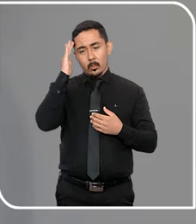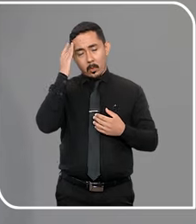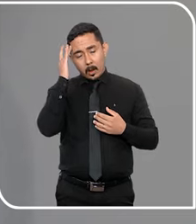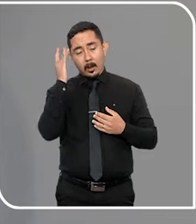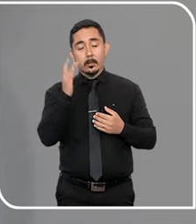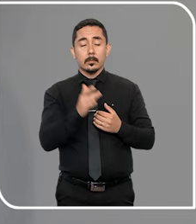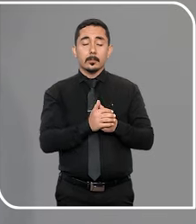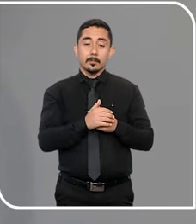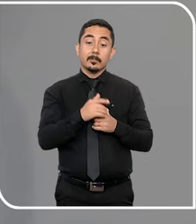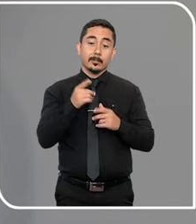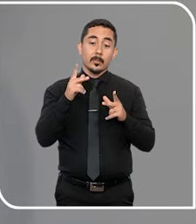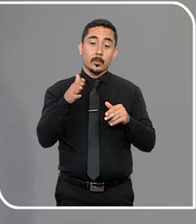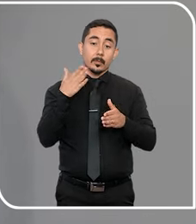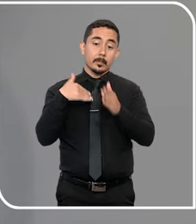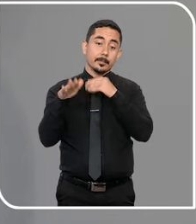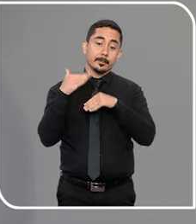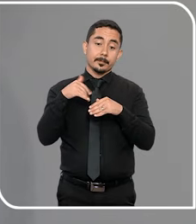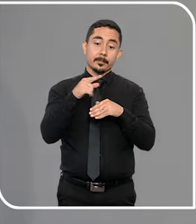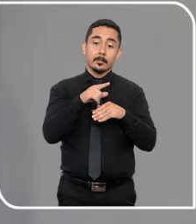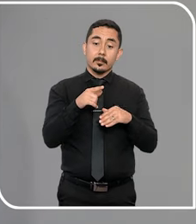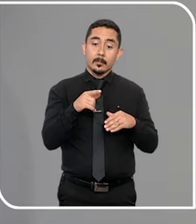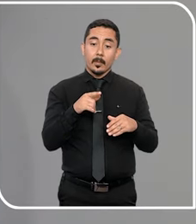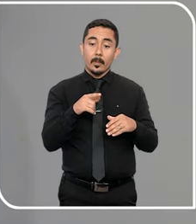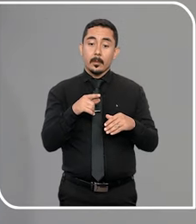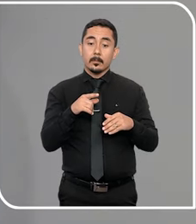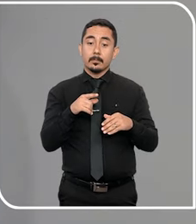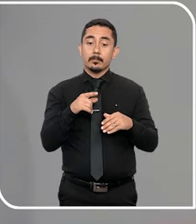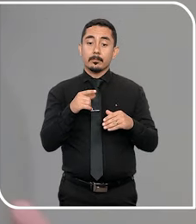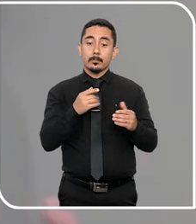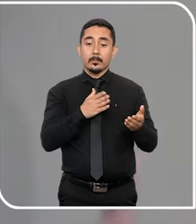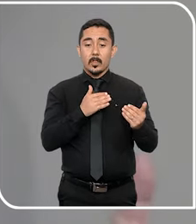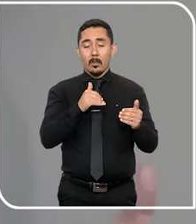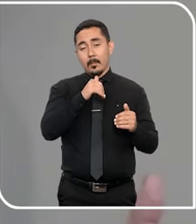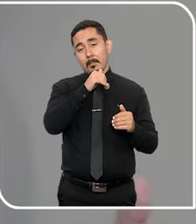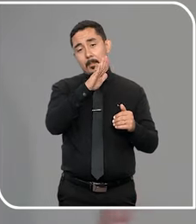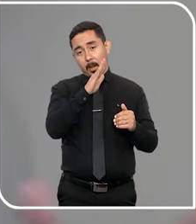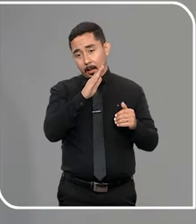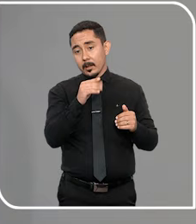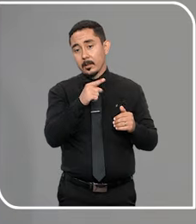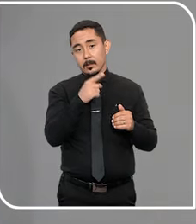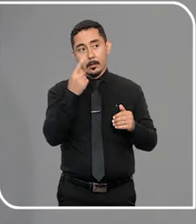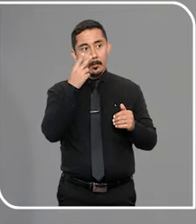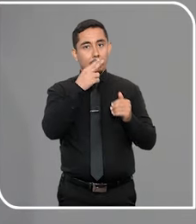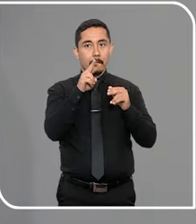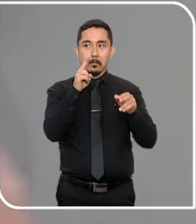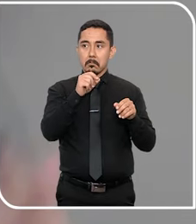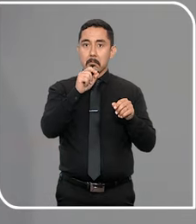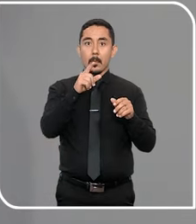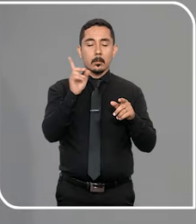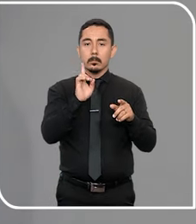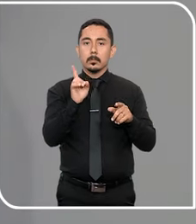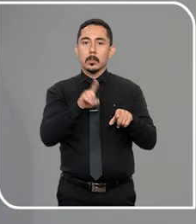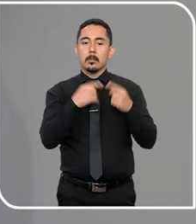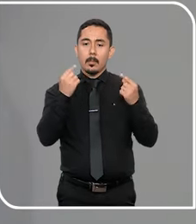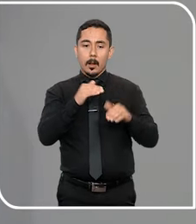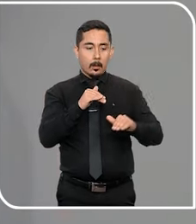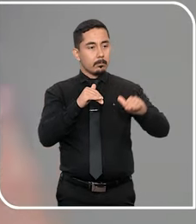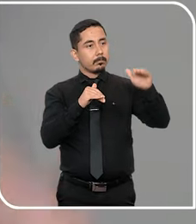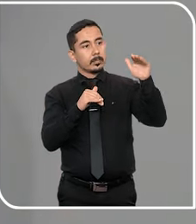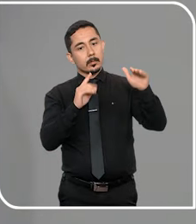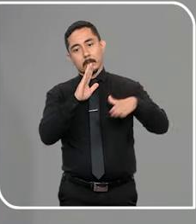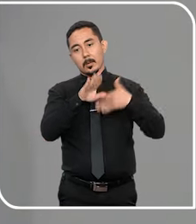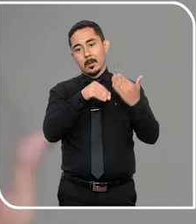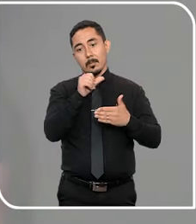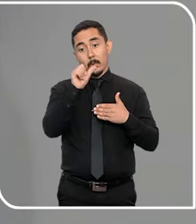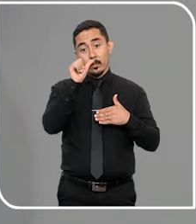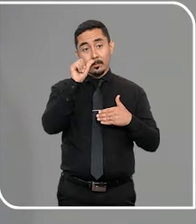então assim como antigamente a gente eh eh vê que as crianças mais novinhas não reparam tanto não conseguem ver essas diferenças e